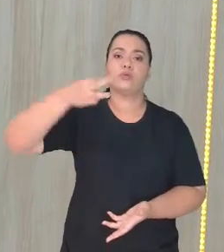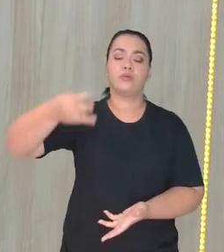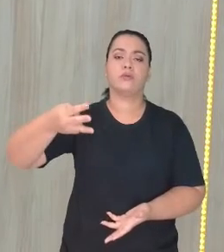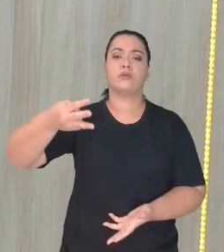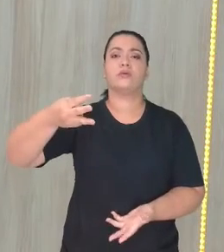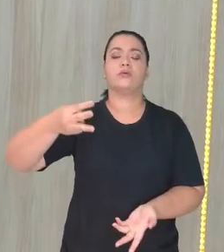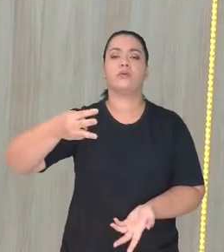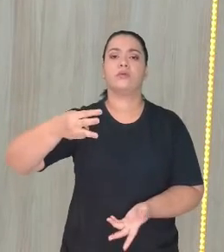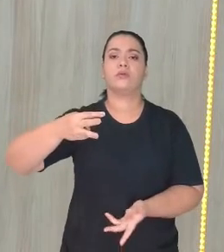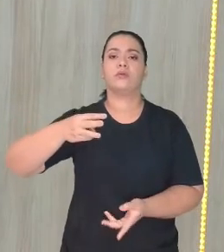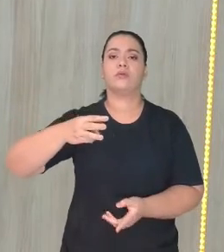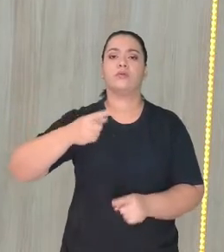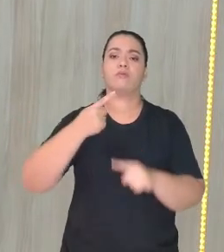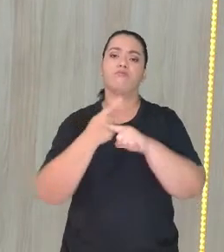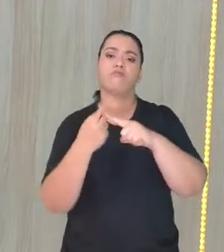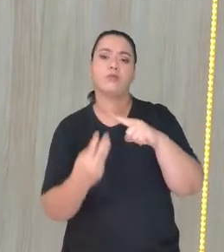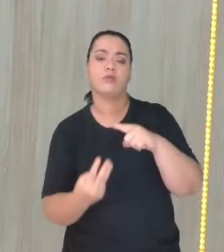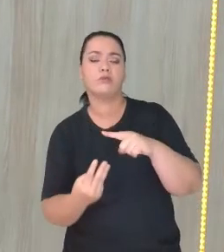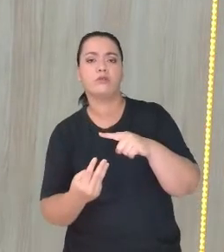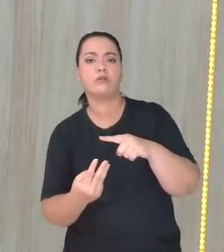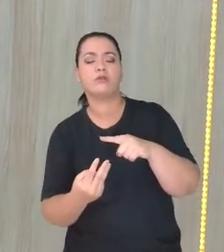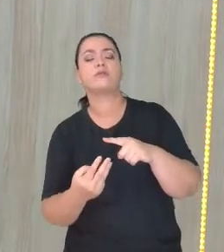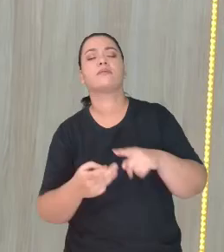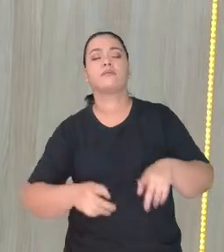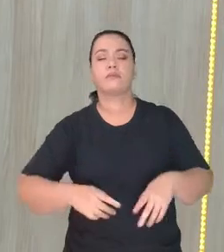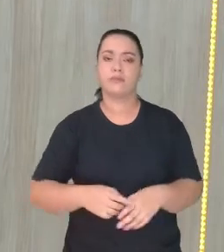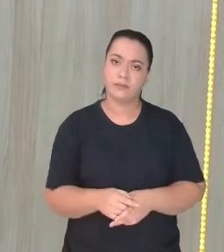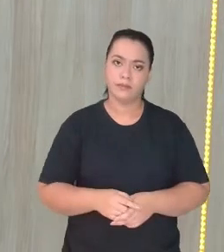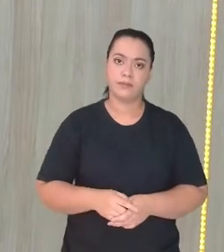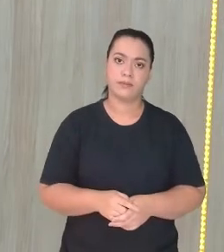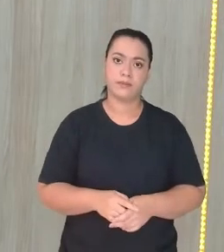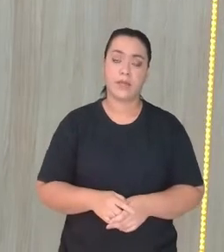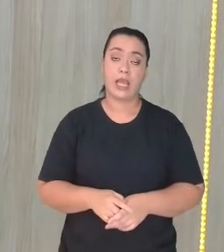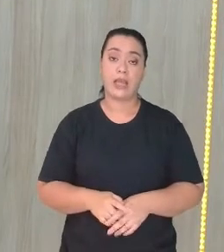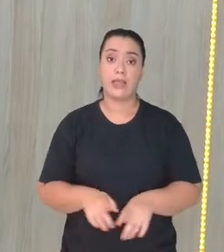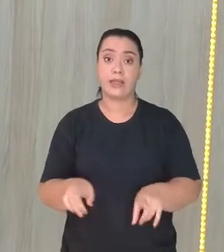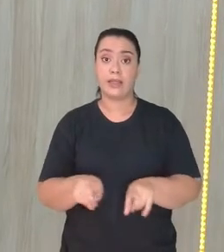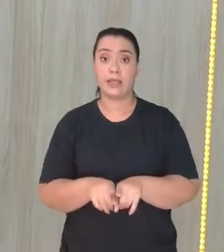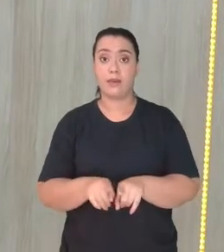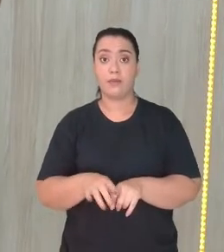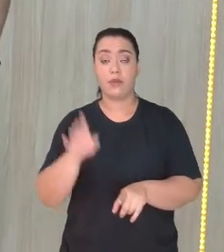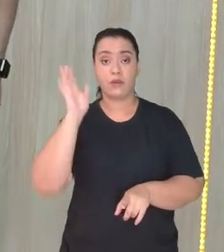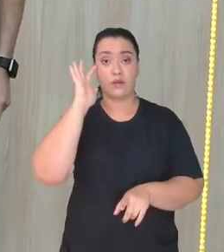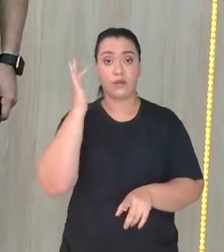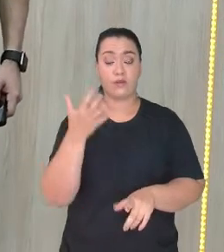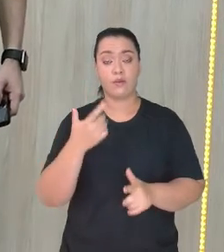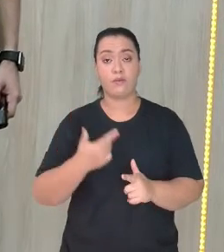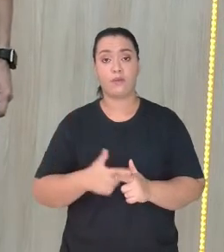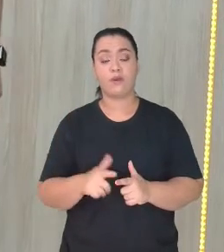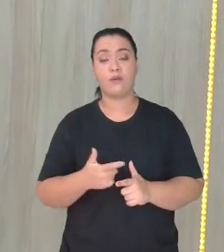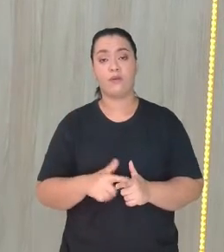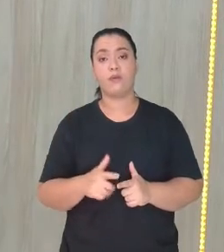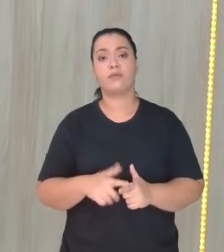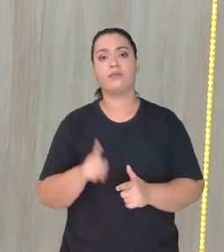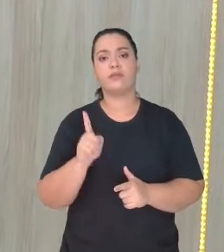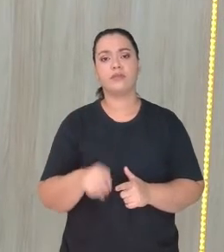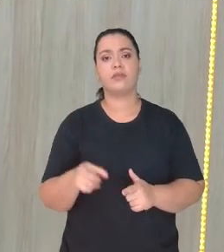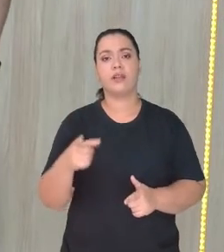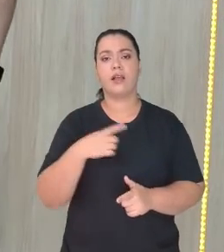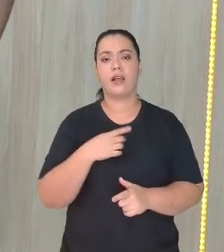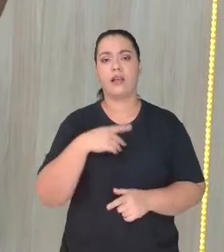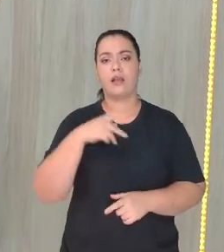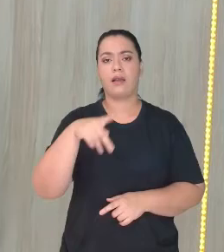triplo, 1/3 e assim por diante. E resolvemos também probleminhas aí envolvendo